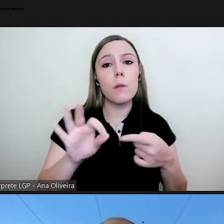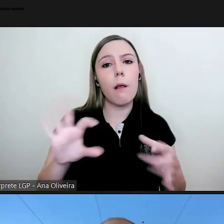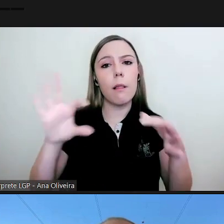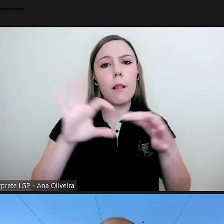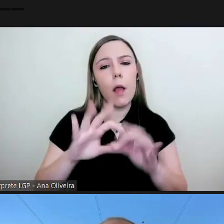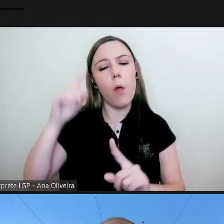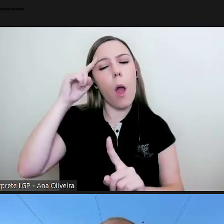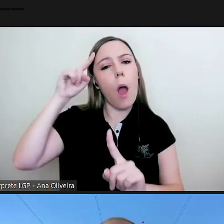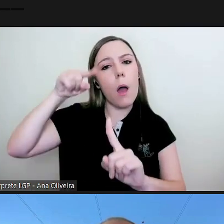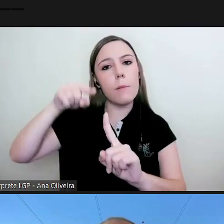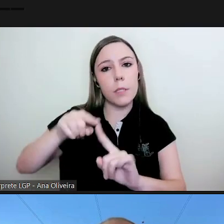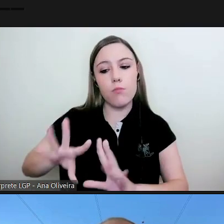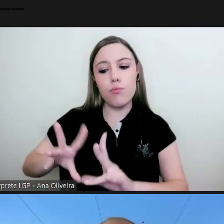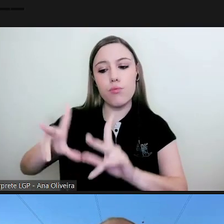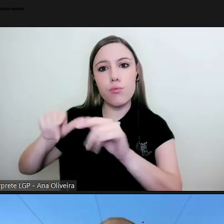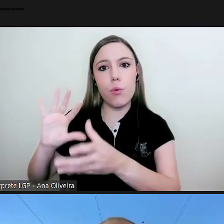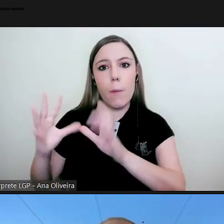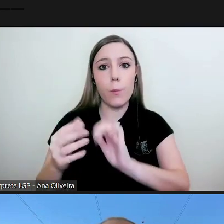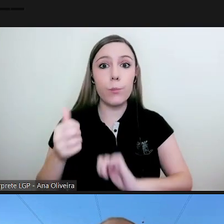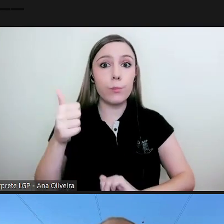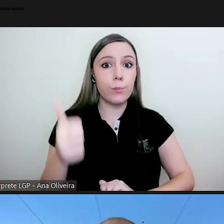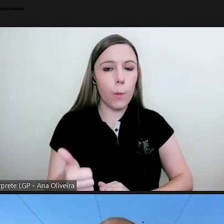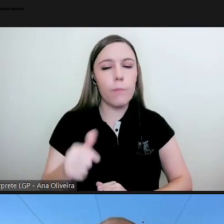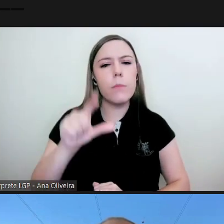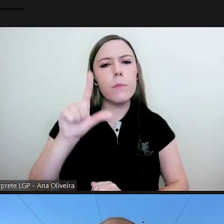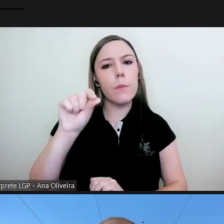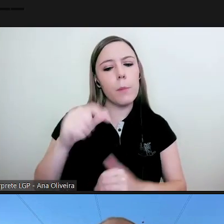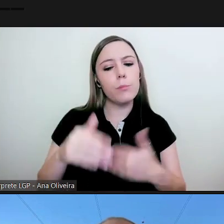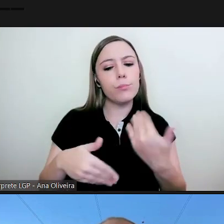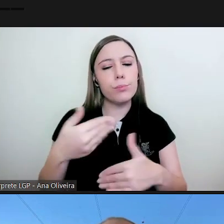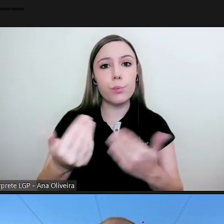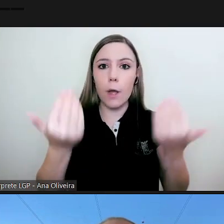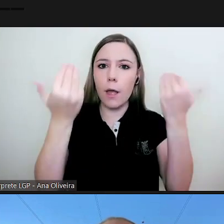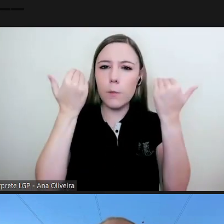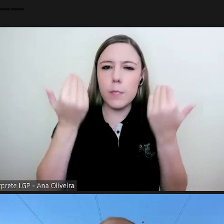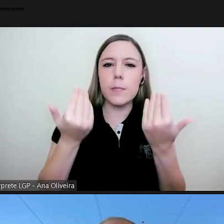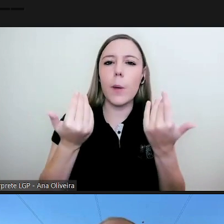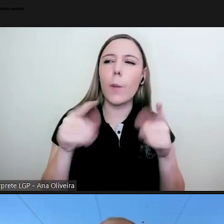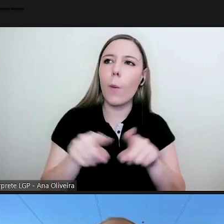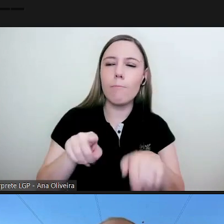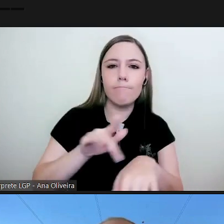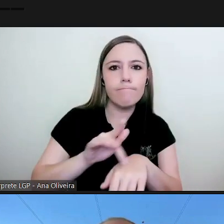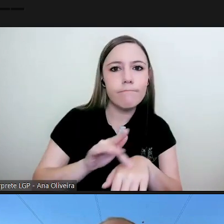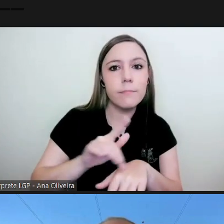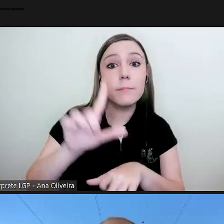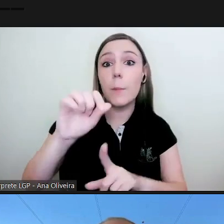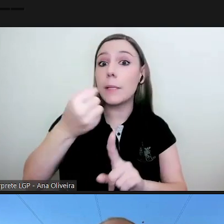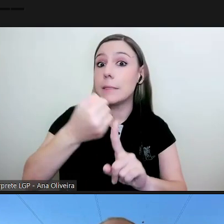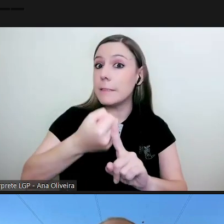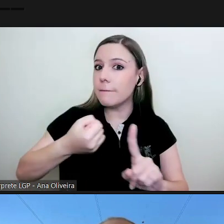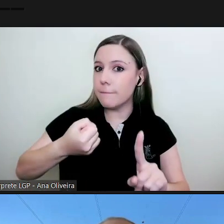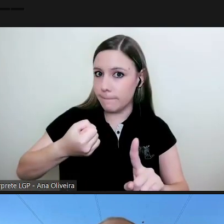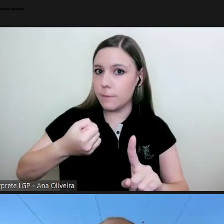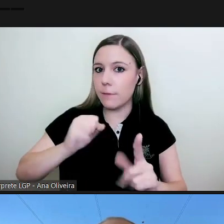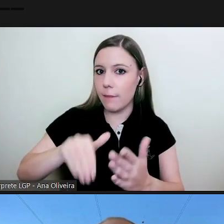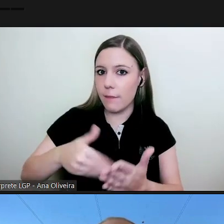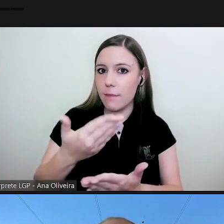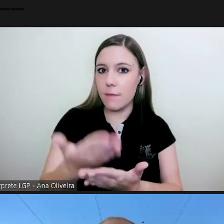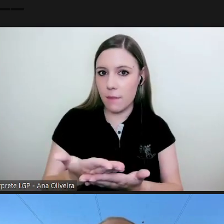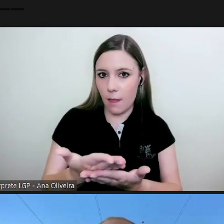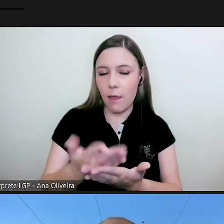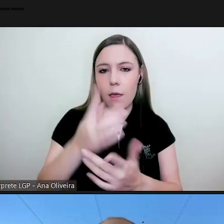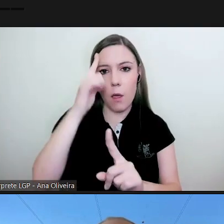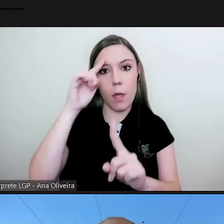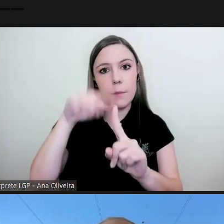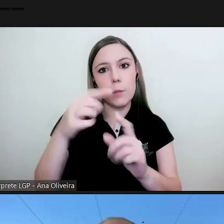e também num processo de informação, de sensibilização e de desafio para a